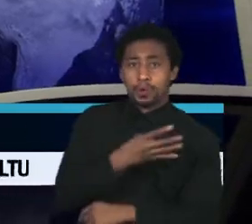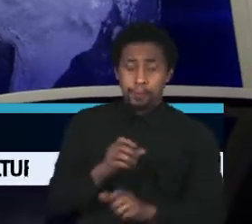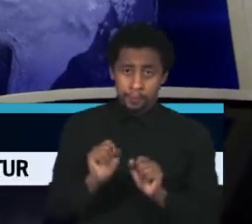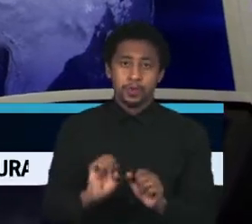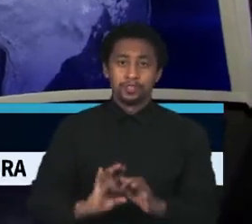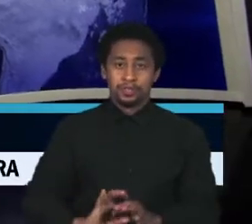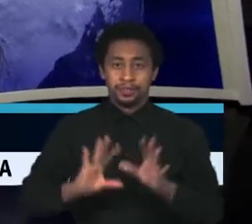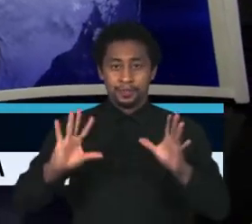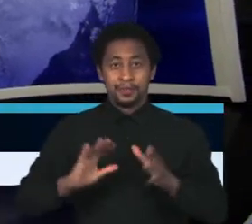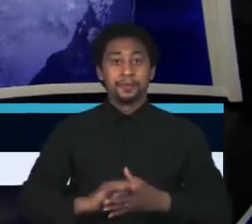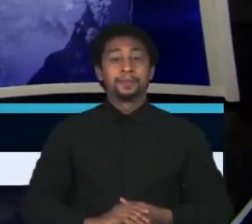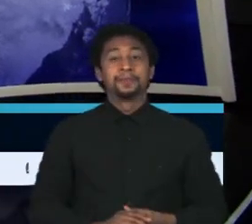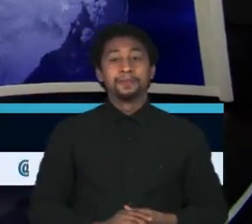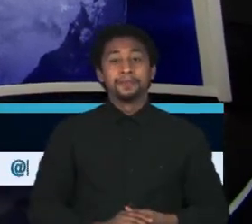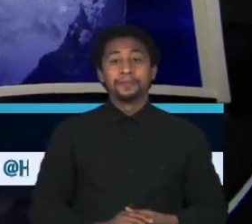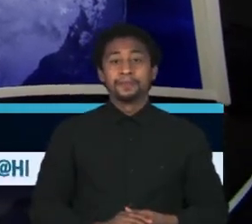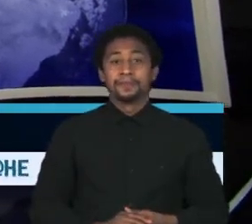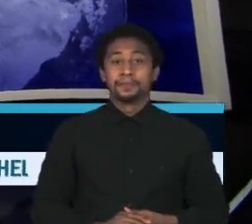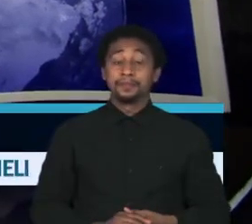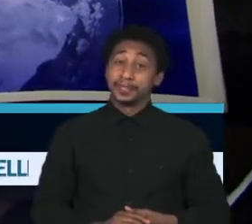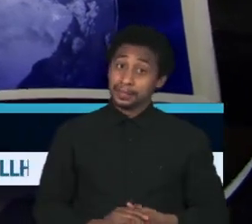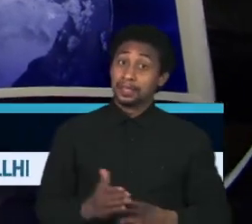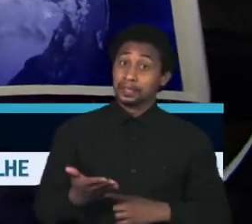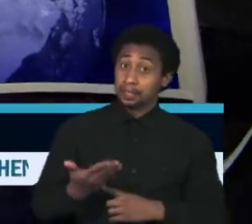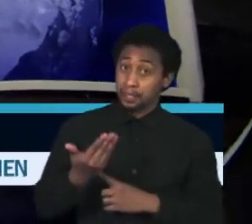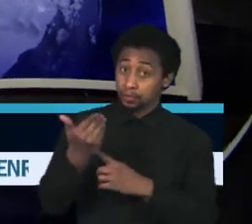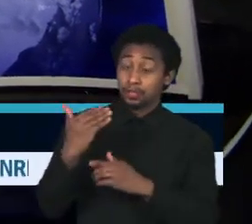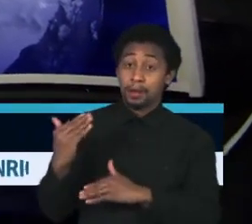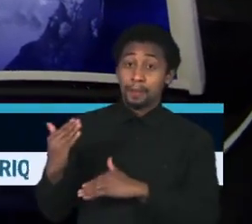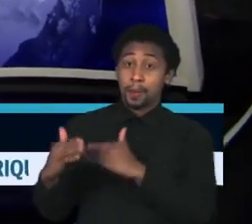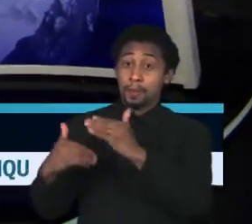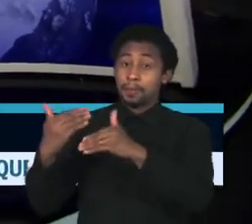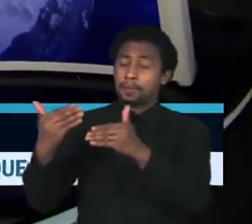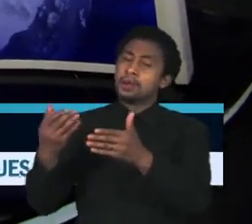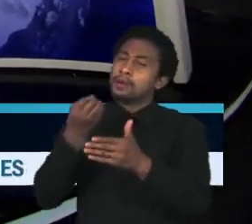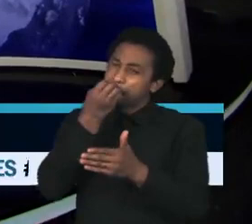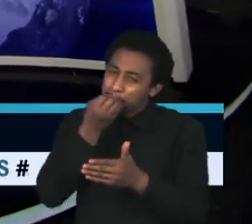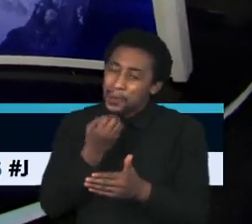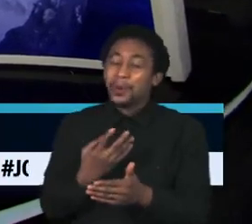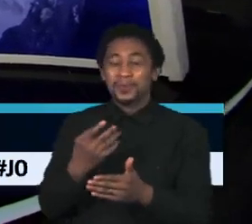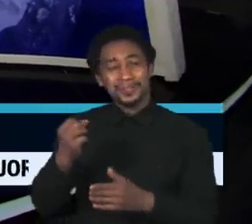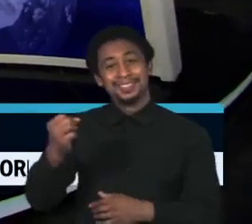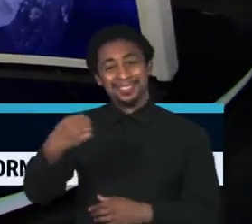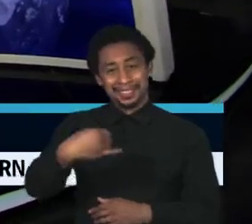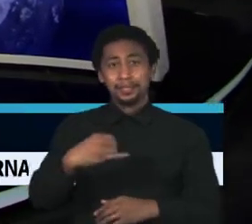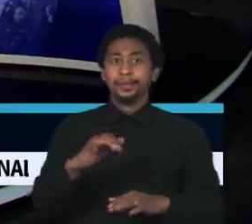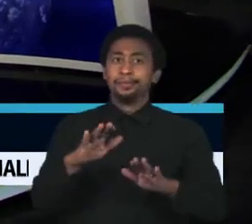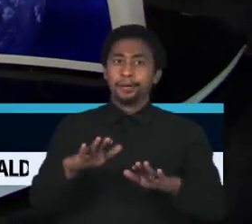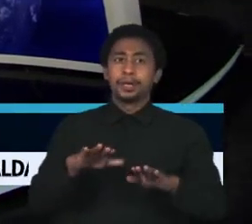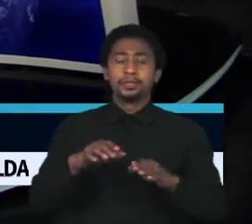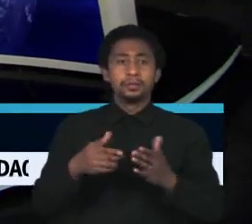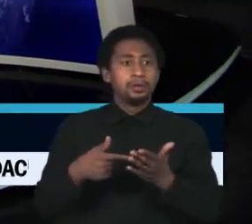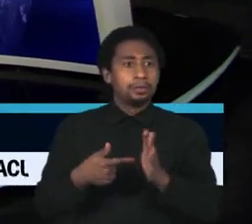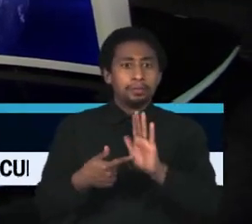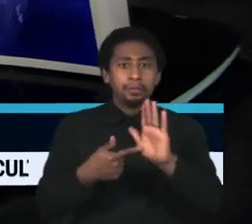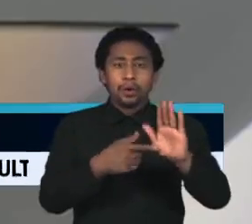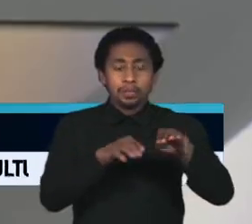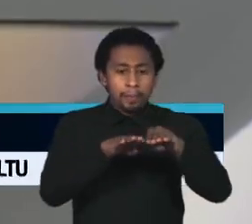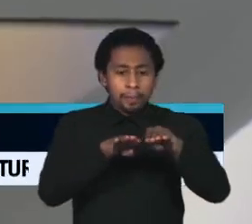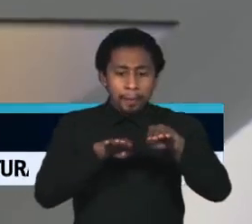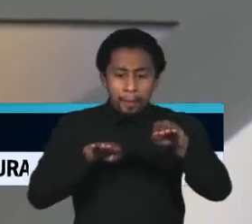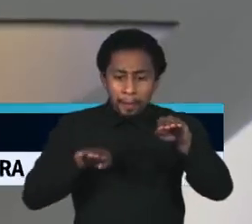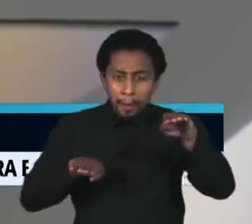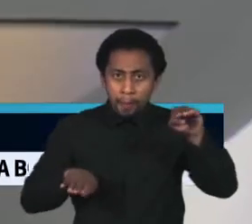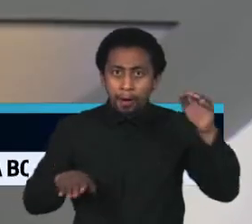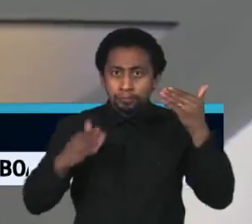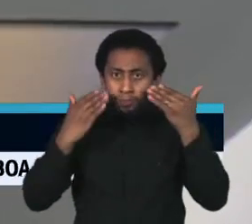tu tás a evolução da tecnologia é bem-vinda mas evidencia né uma desigualdade de acesso no Brasil nós